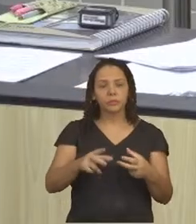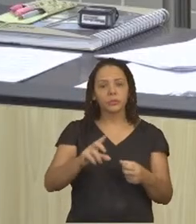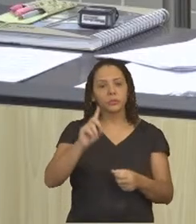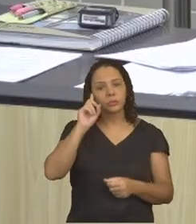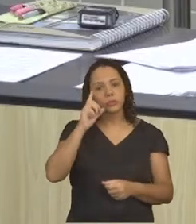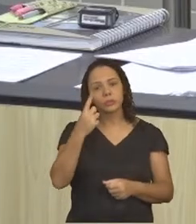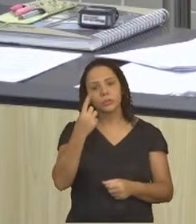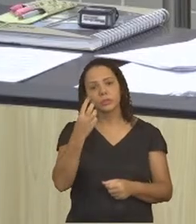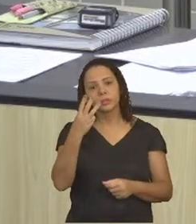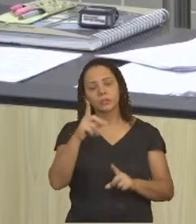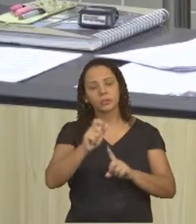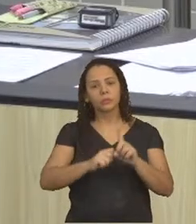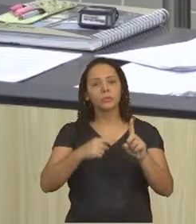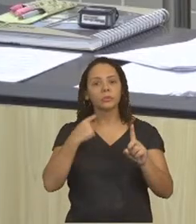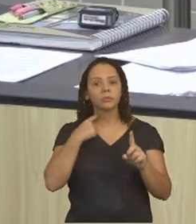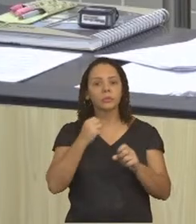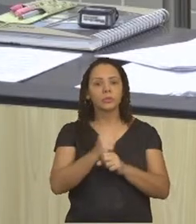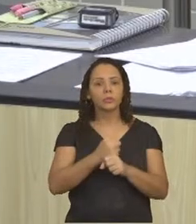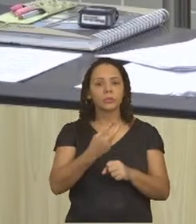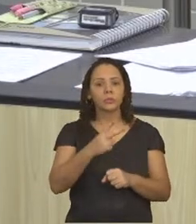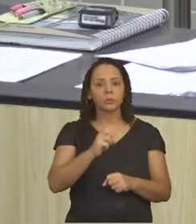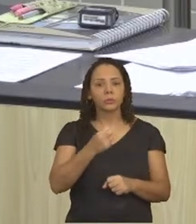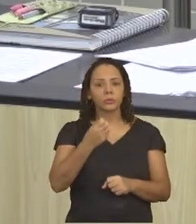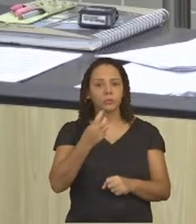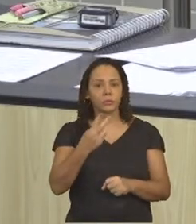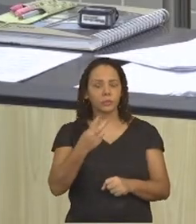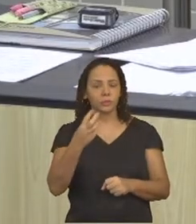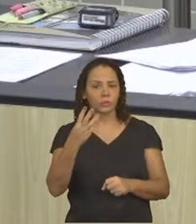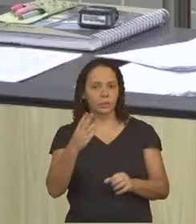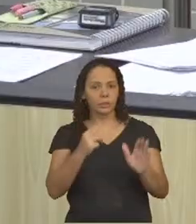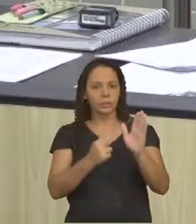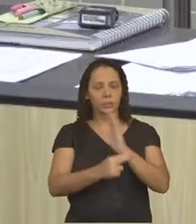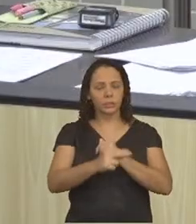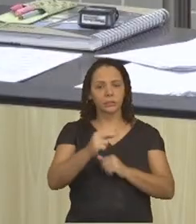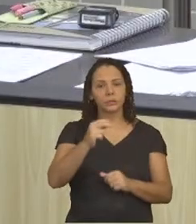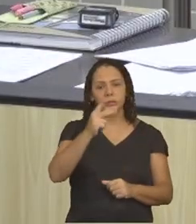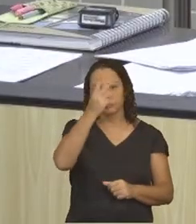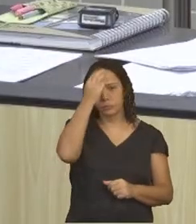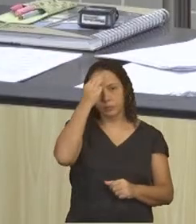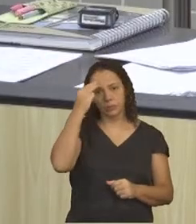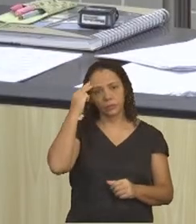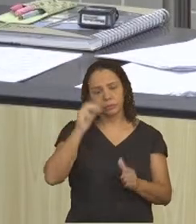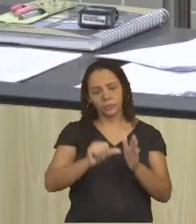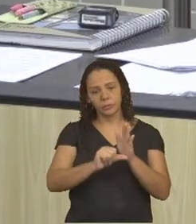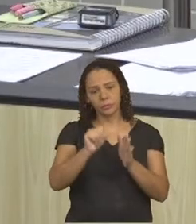2023, assinado vereadora primeira secretária Maria Amélia.